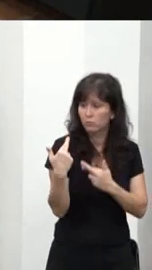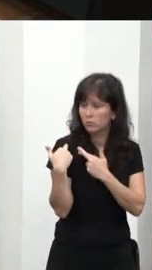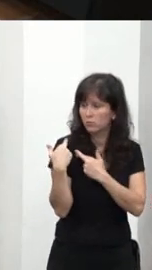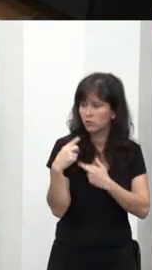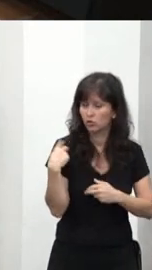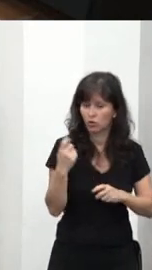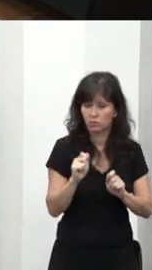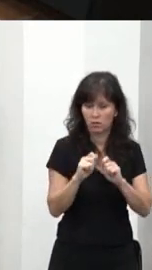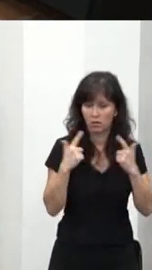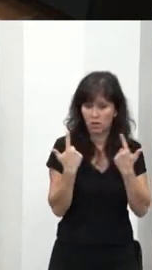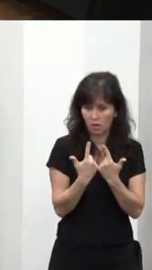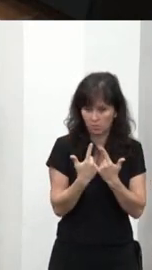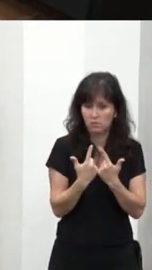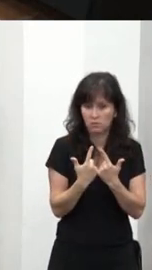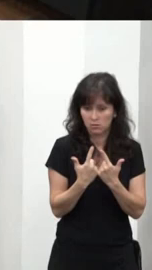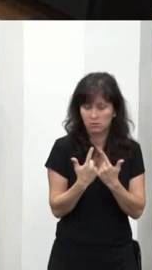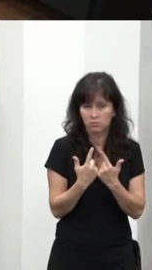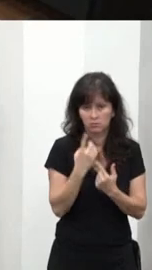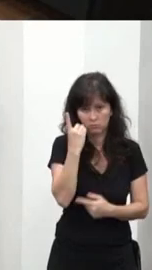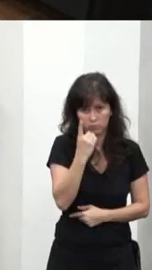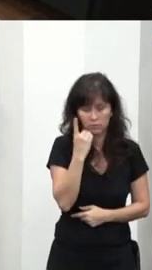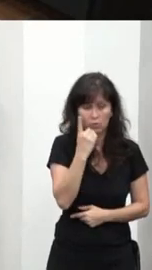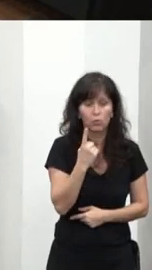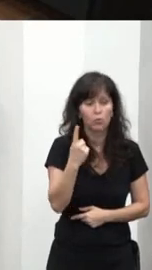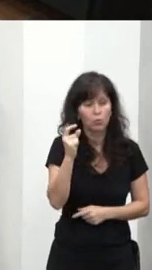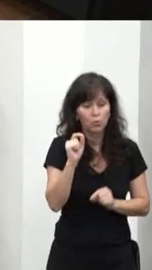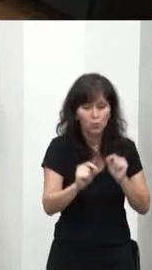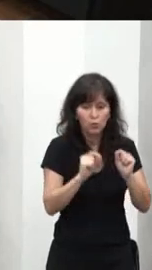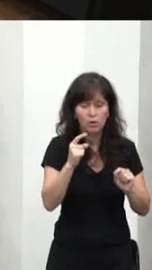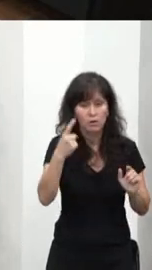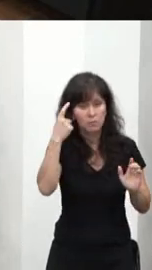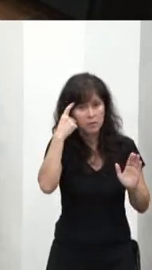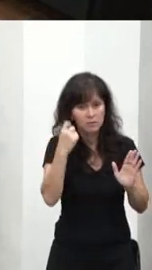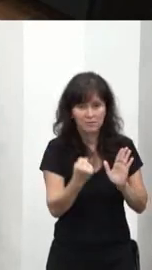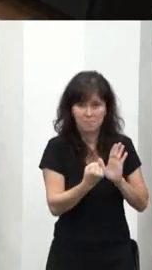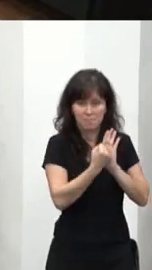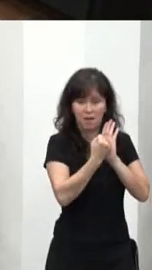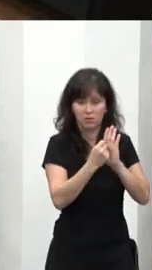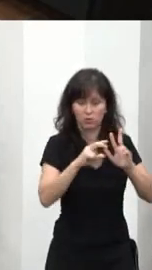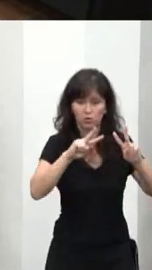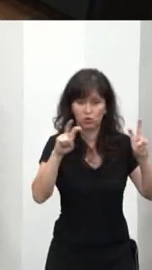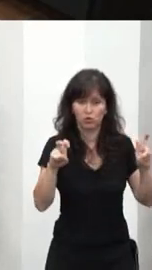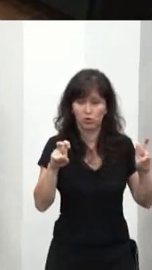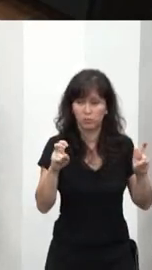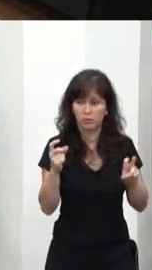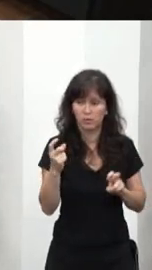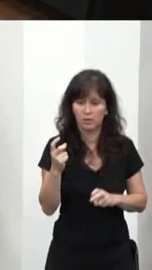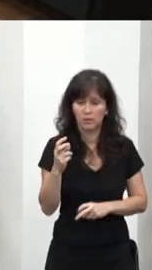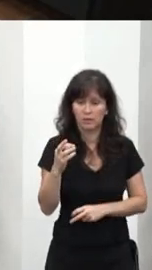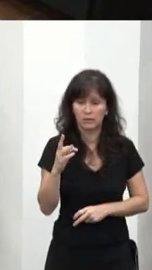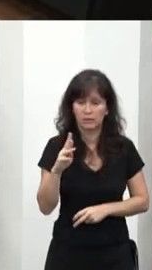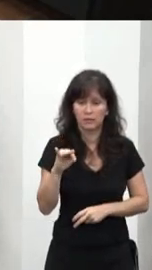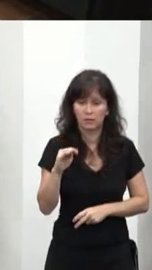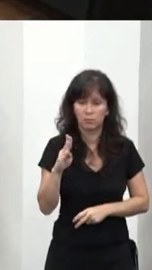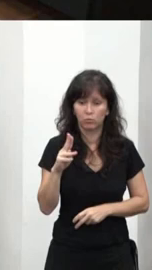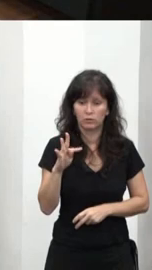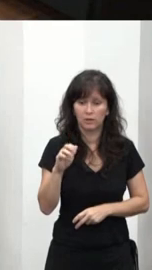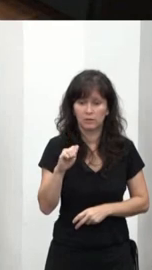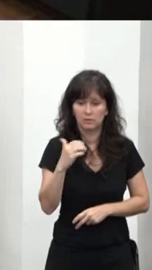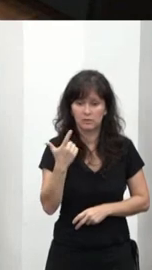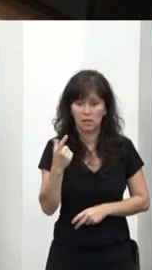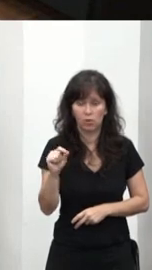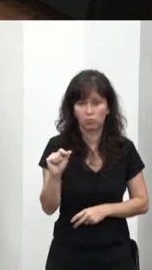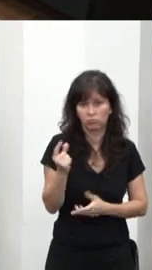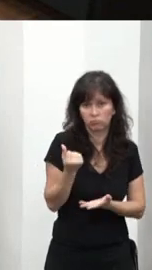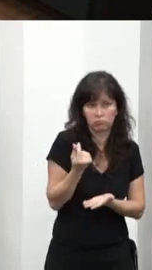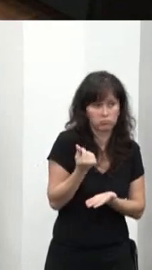Legislativo de repensar esse Marco legal em relação a questão tributária do setor cultural e audiovisual né